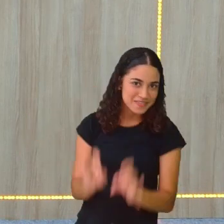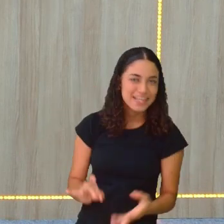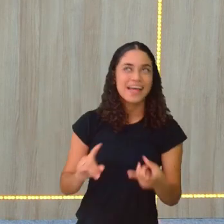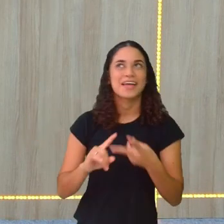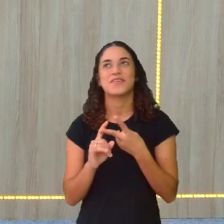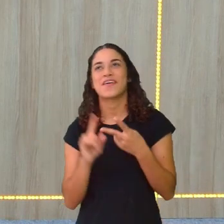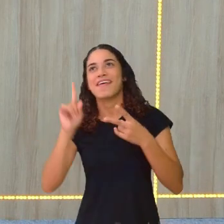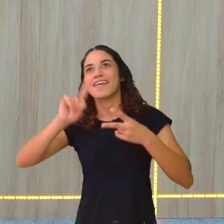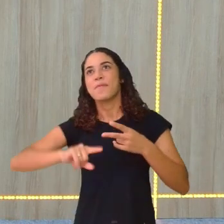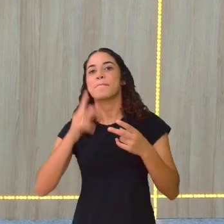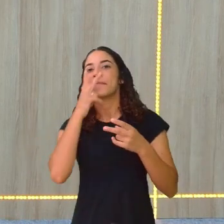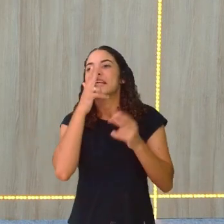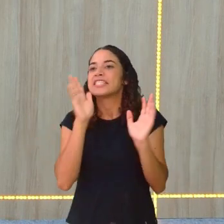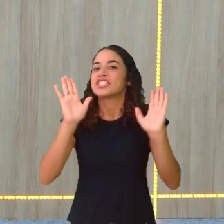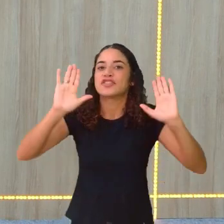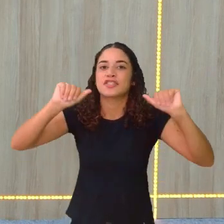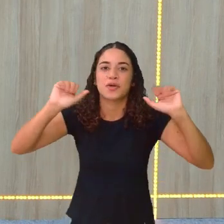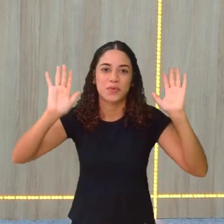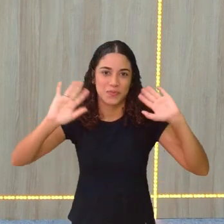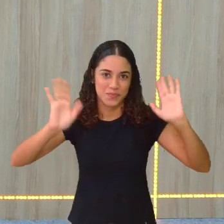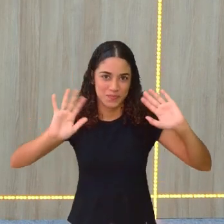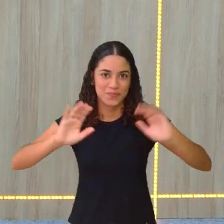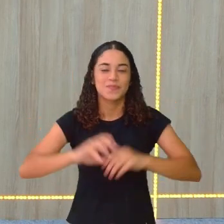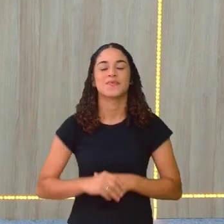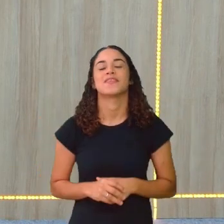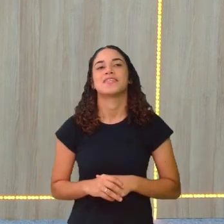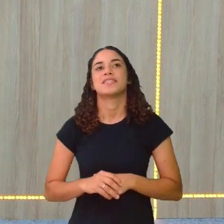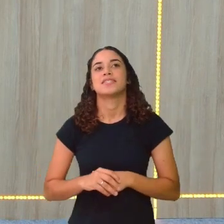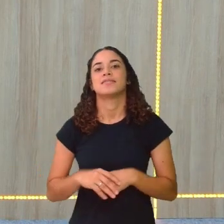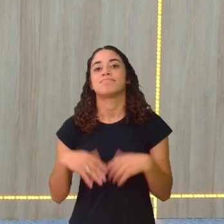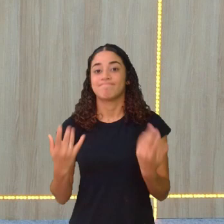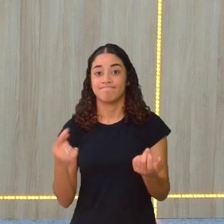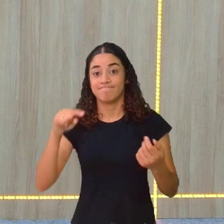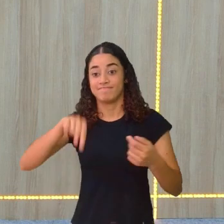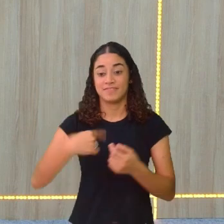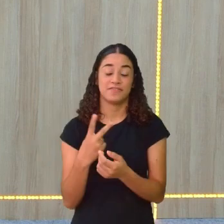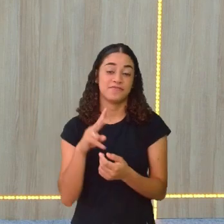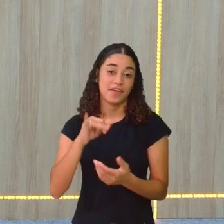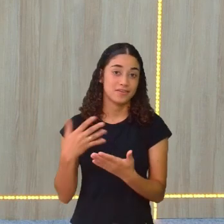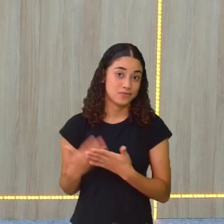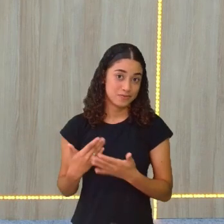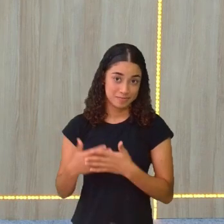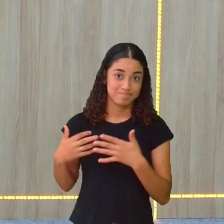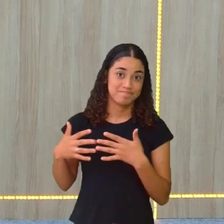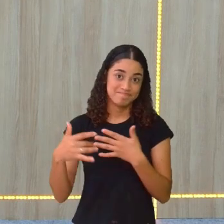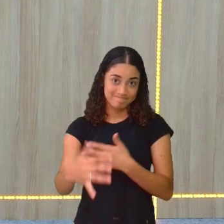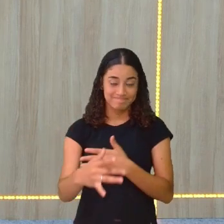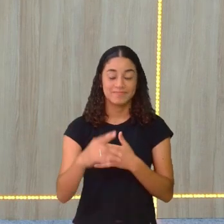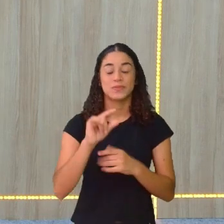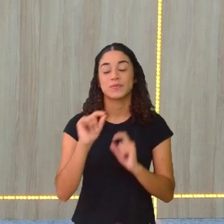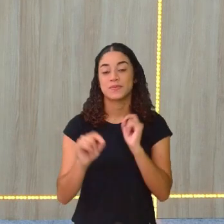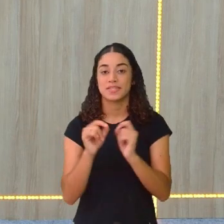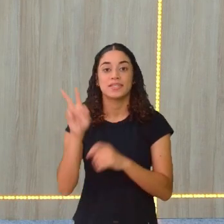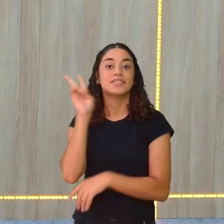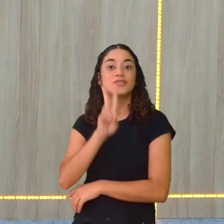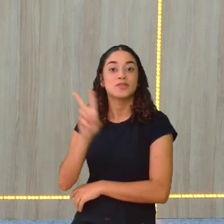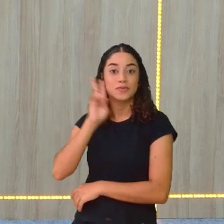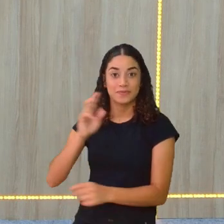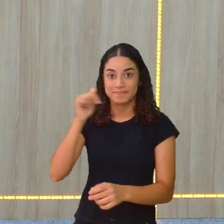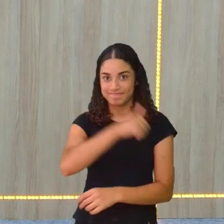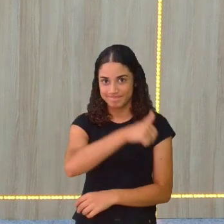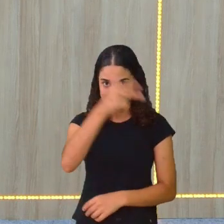de despedida desse ano letivo. A gente vai trabalhar um pouquinho com vocês sobre a história do